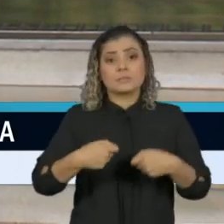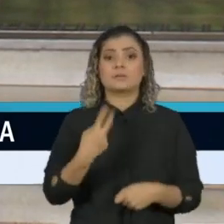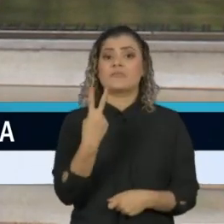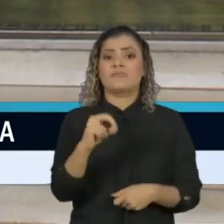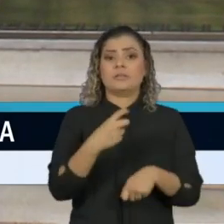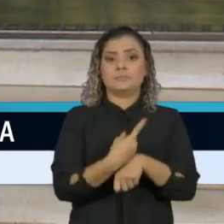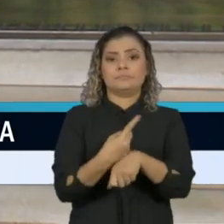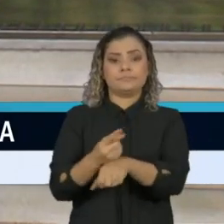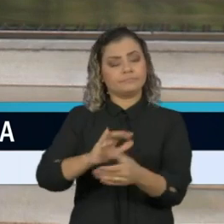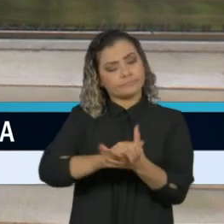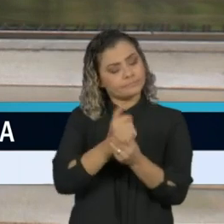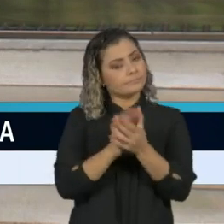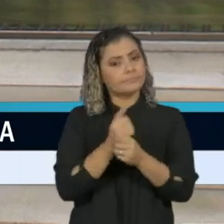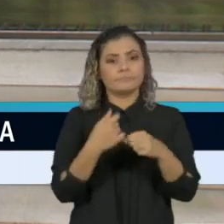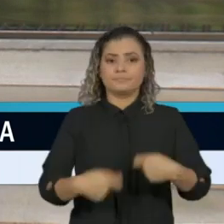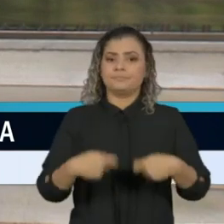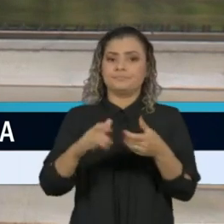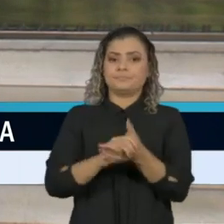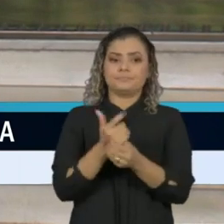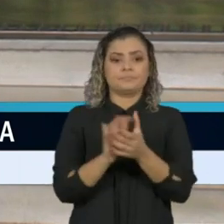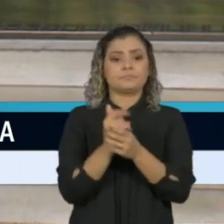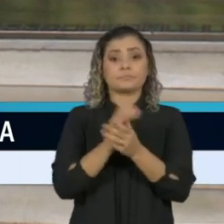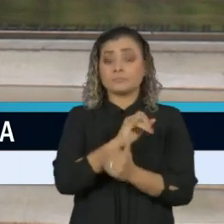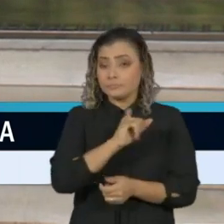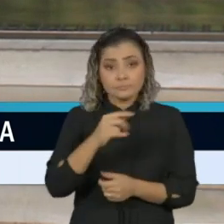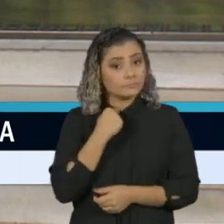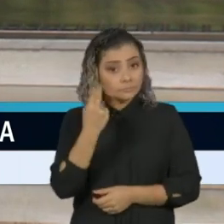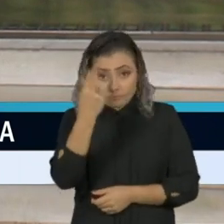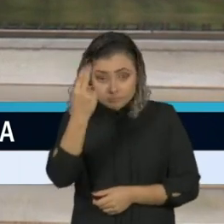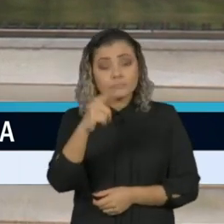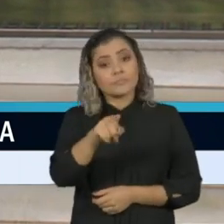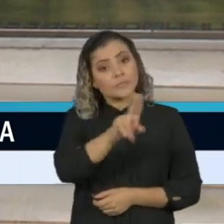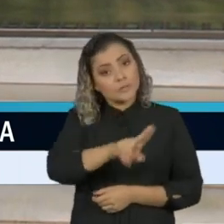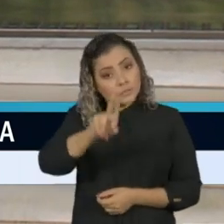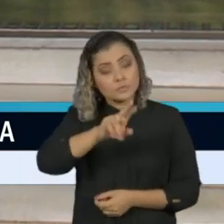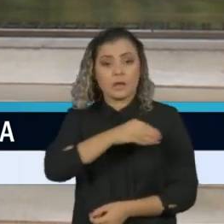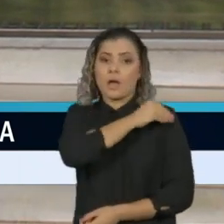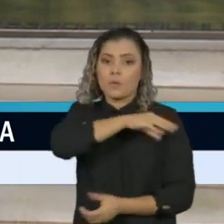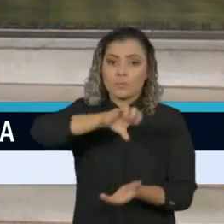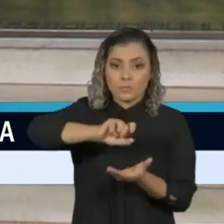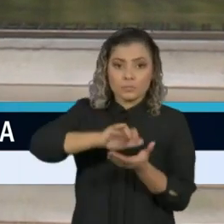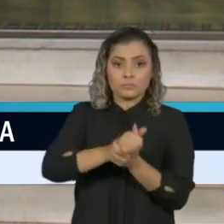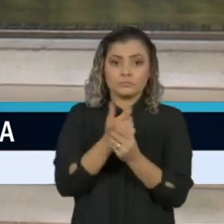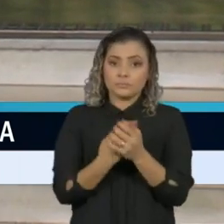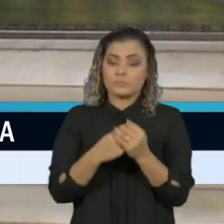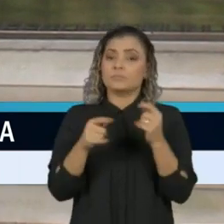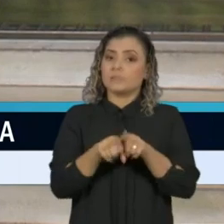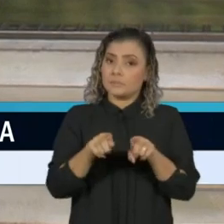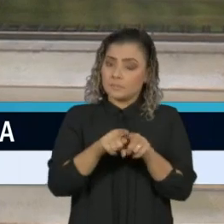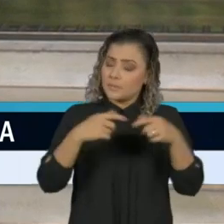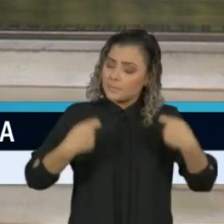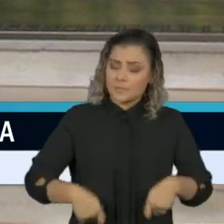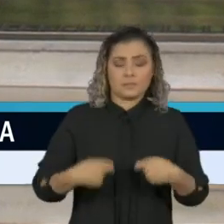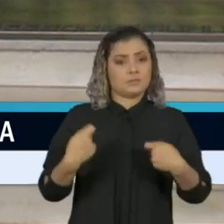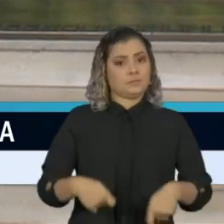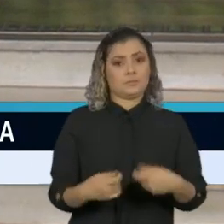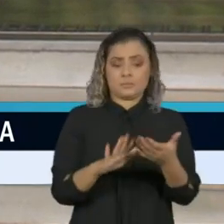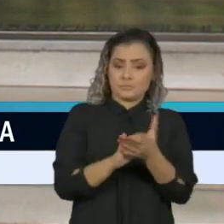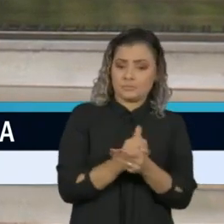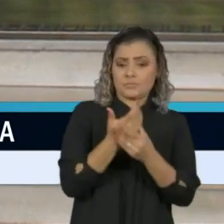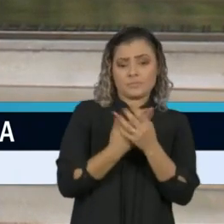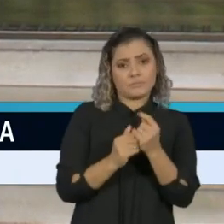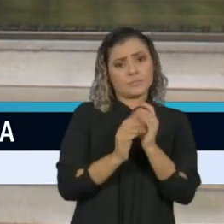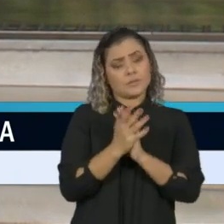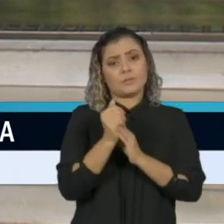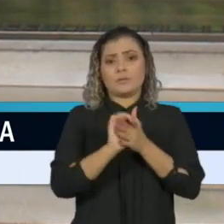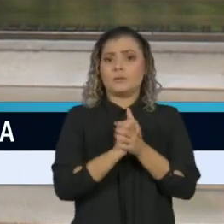segundos com água corrente. Se não puder, use álcool gel, friccione a sua mão, também igualmente por pelo